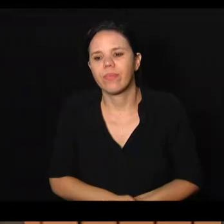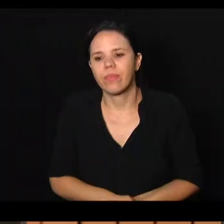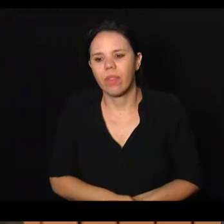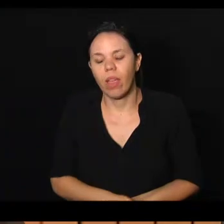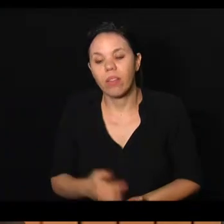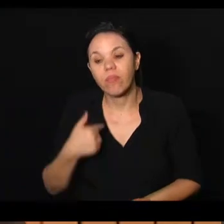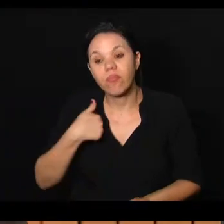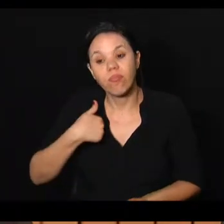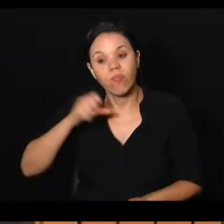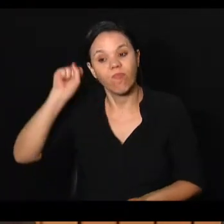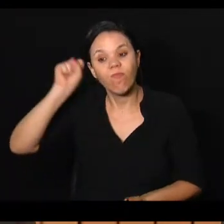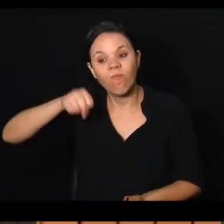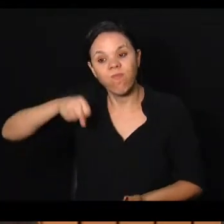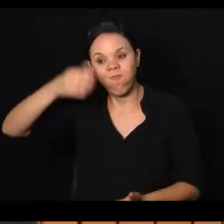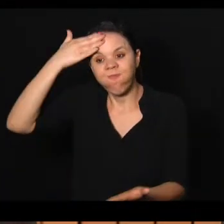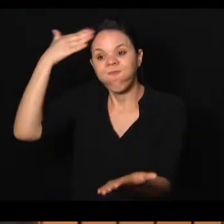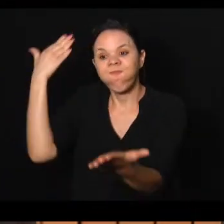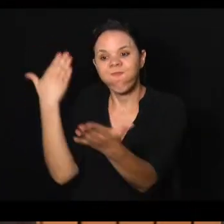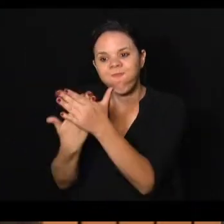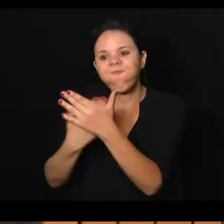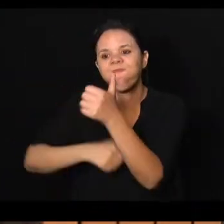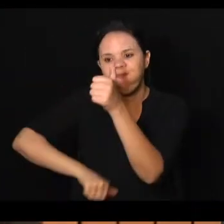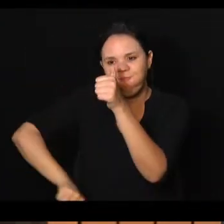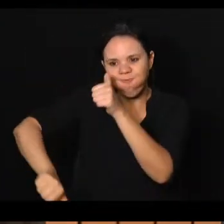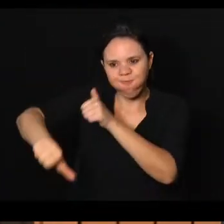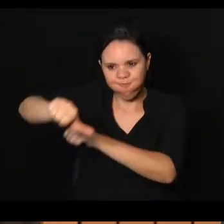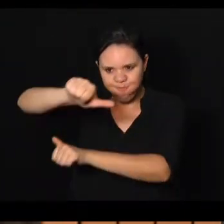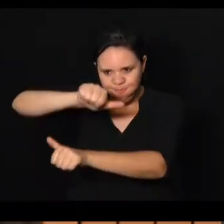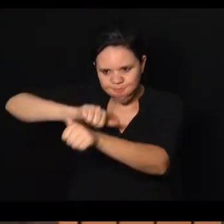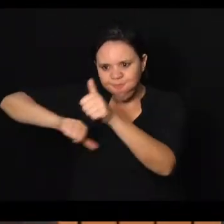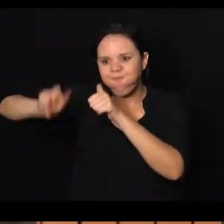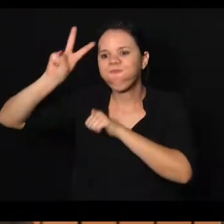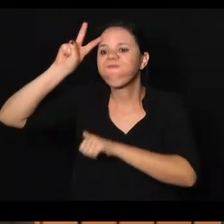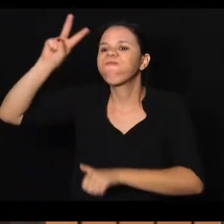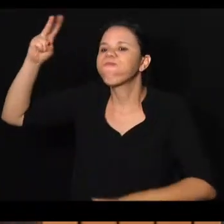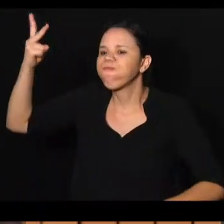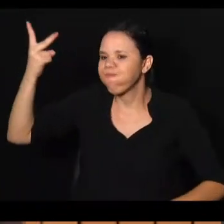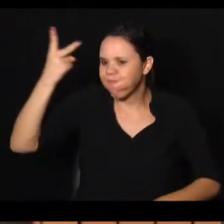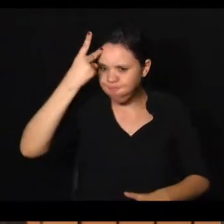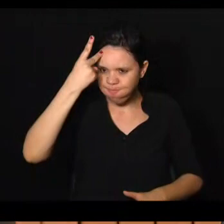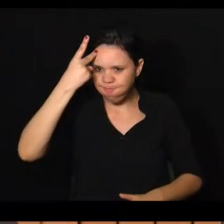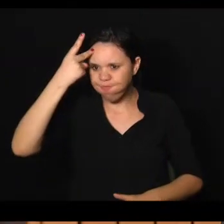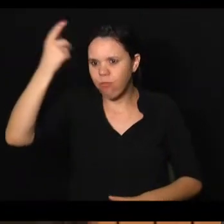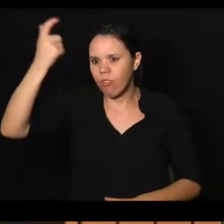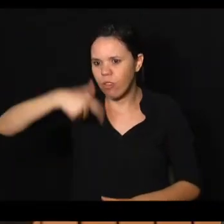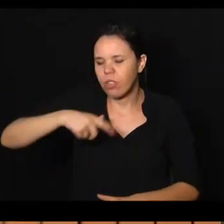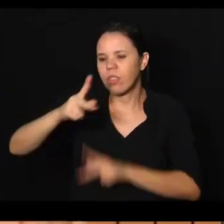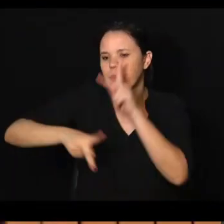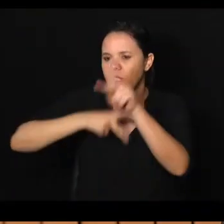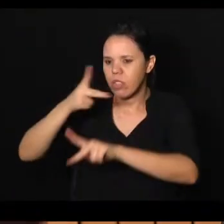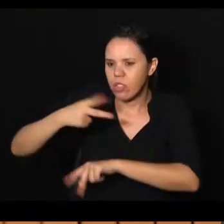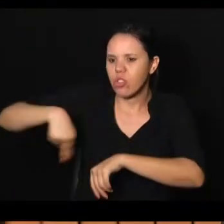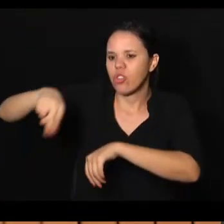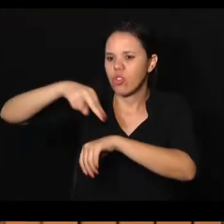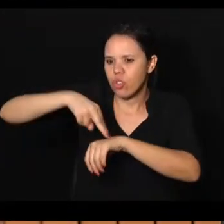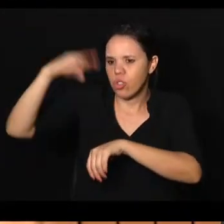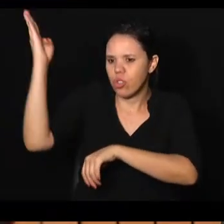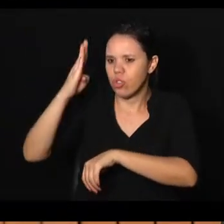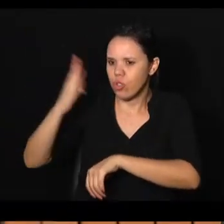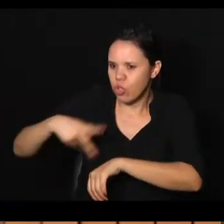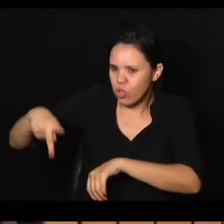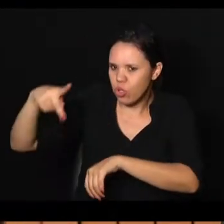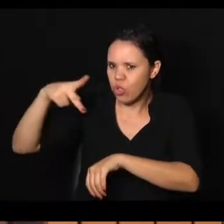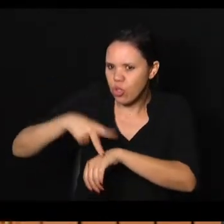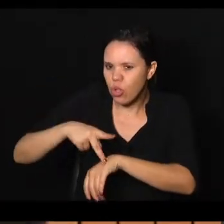Eu acredito na transformação, eu acredito na mudança dessa nação, eu acredito no